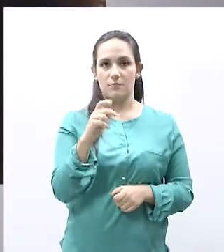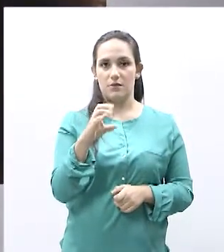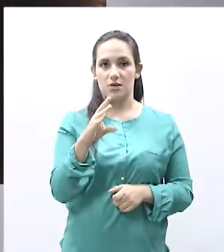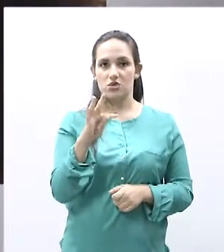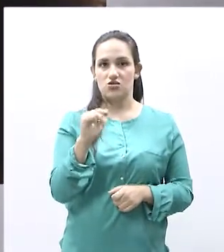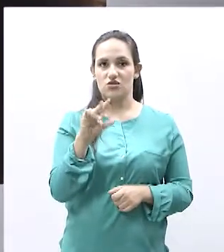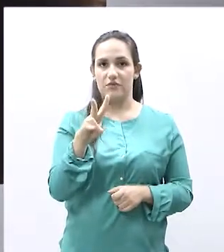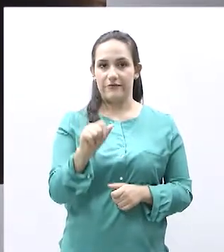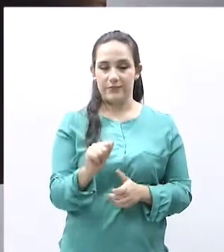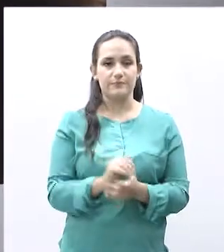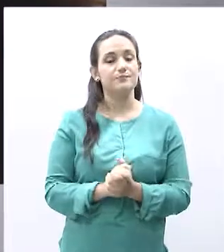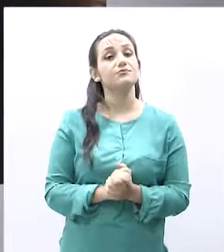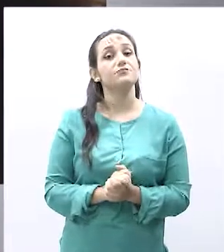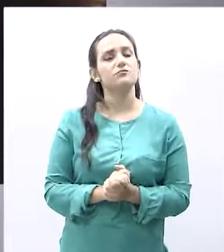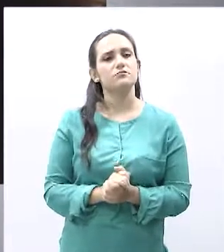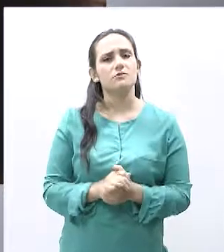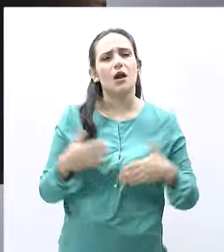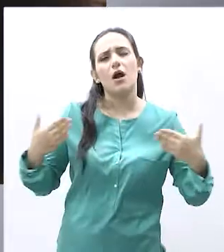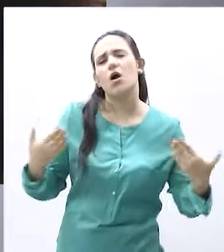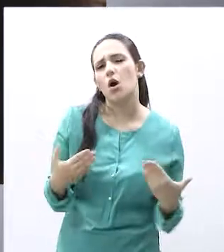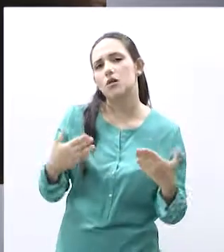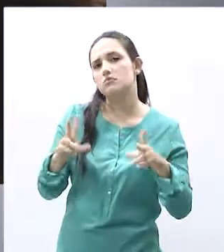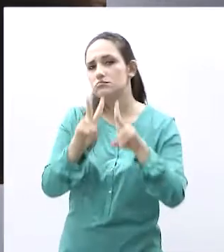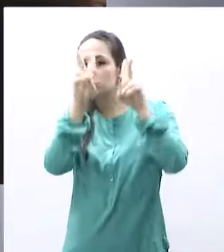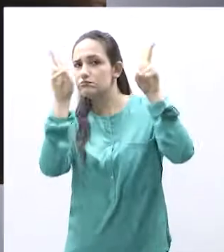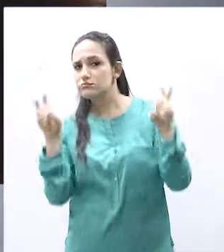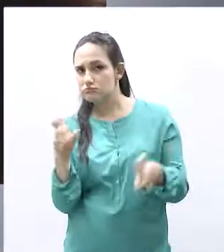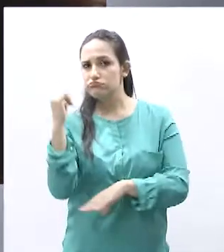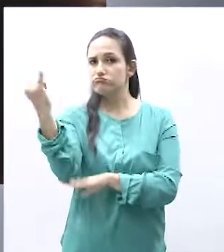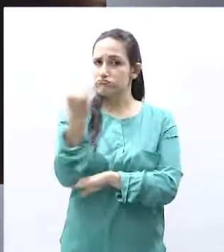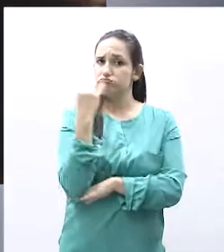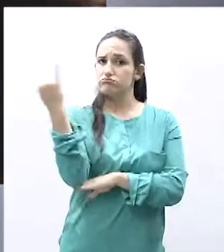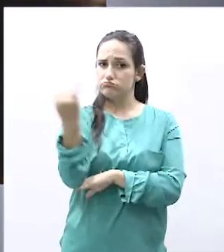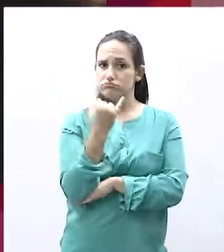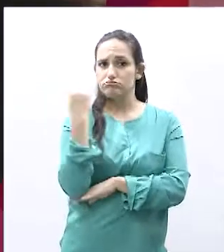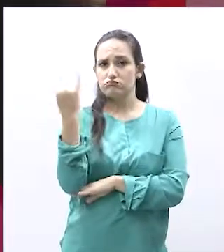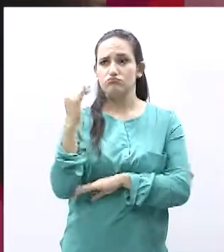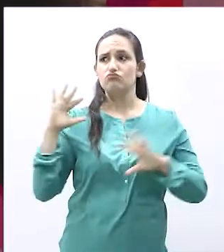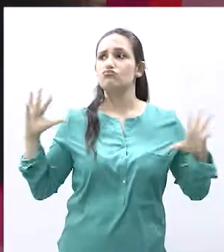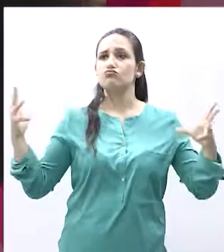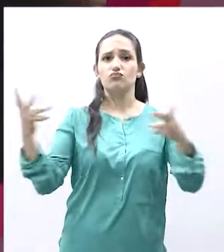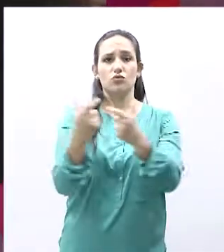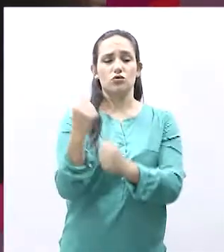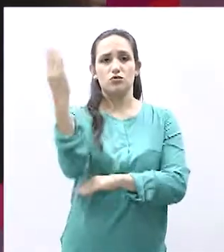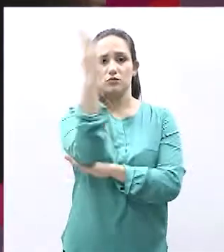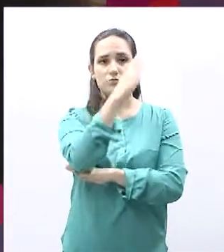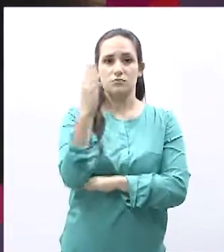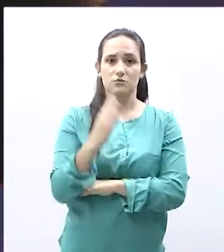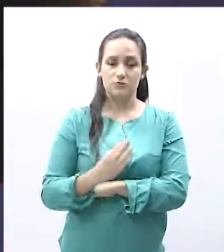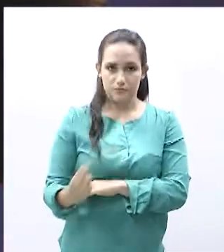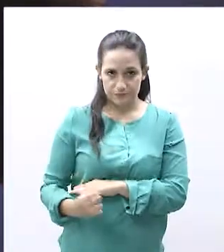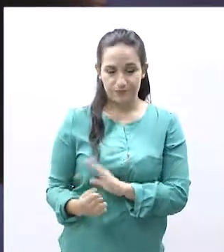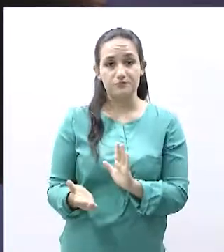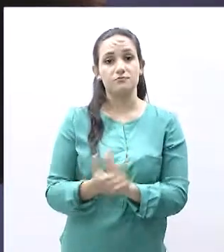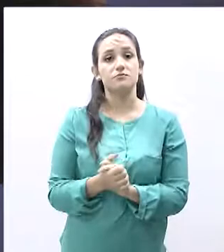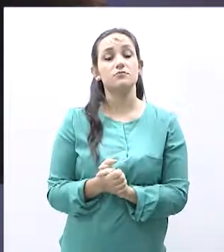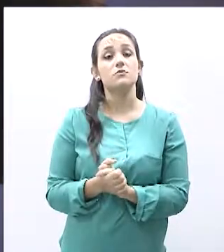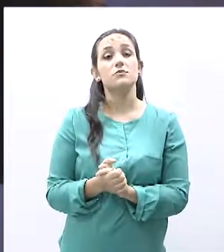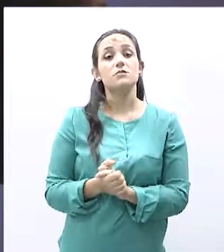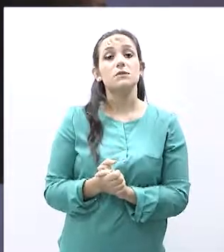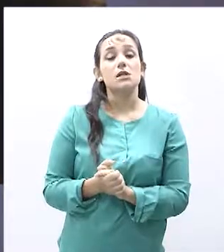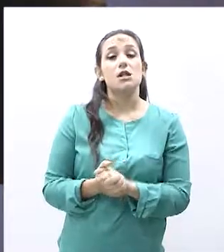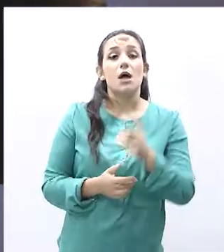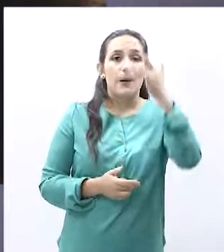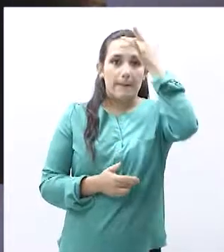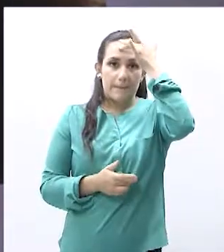Bom, e a gente já vai começar com um assunto em evidência, acredito que em todo o Brasil, os